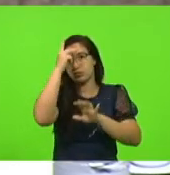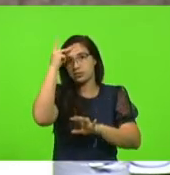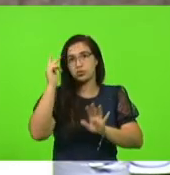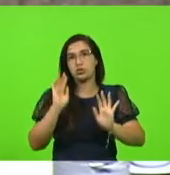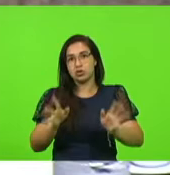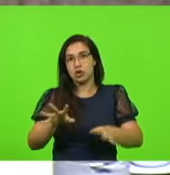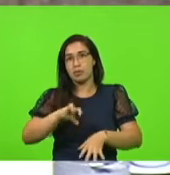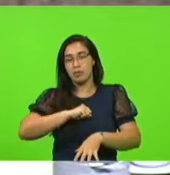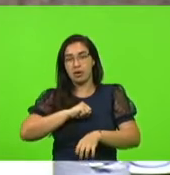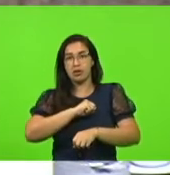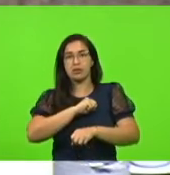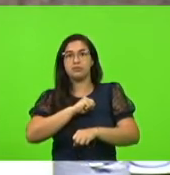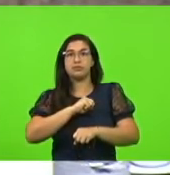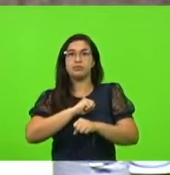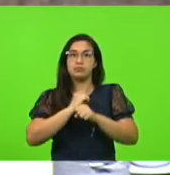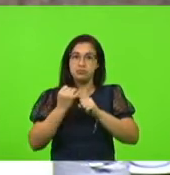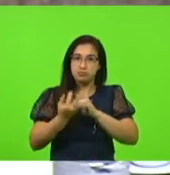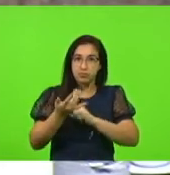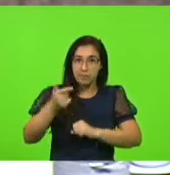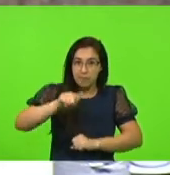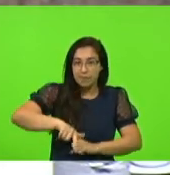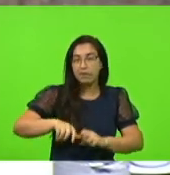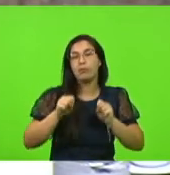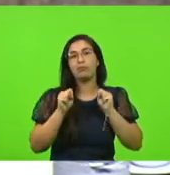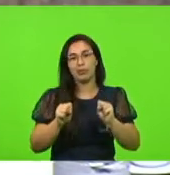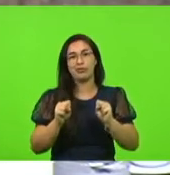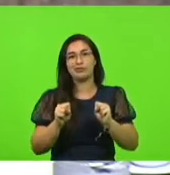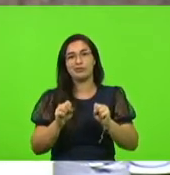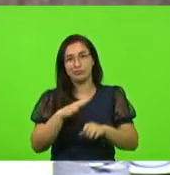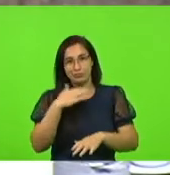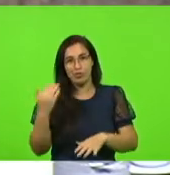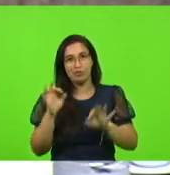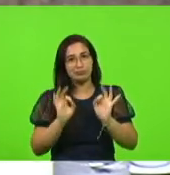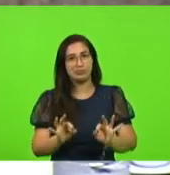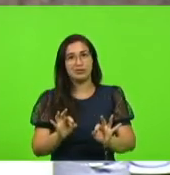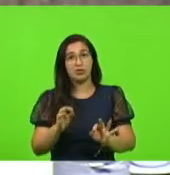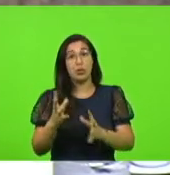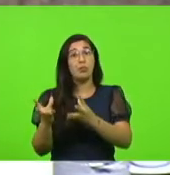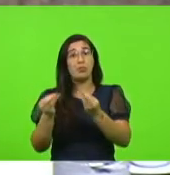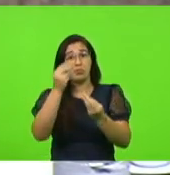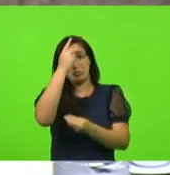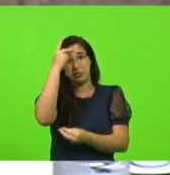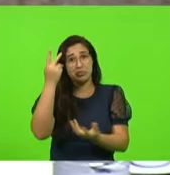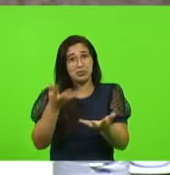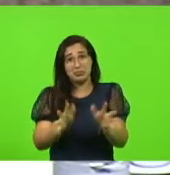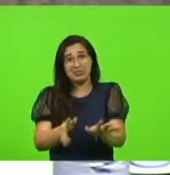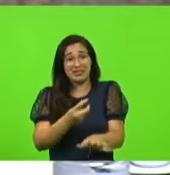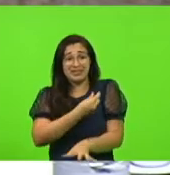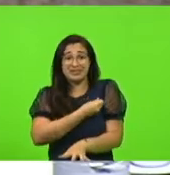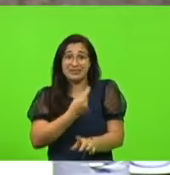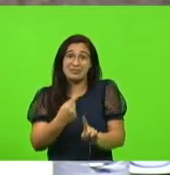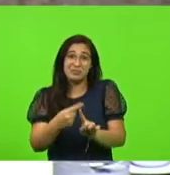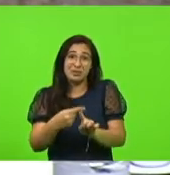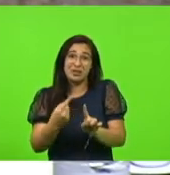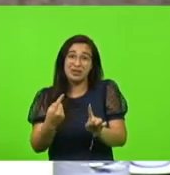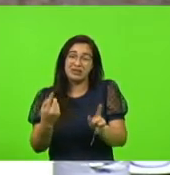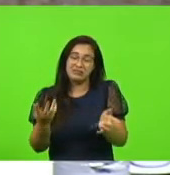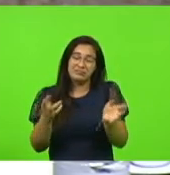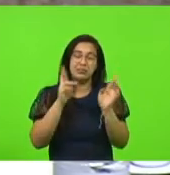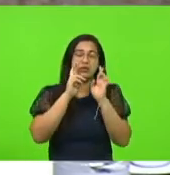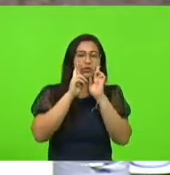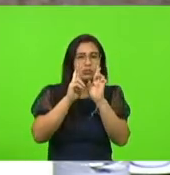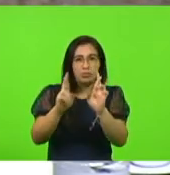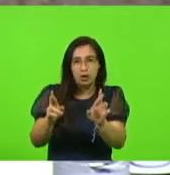até morrer de Covid. É por isso que muitas pessoas nem querem tomar, por causa disso também. E respeito à opinião de cada um.